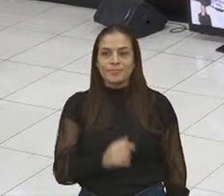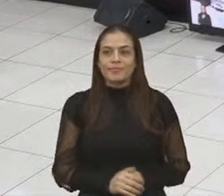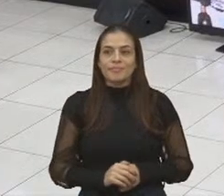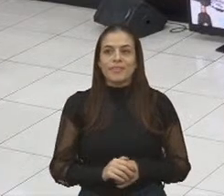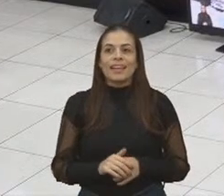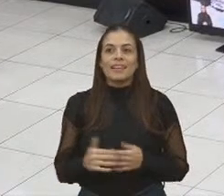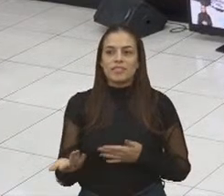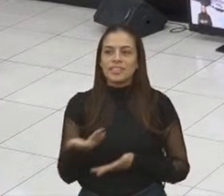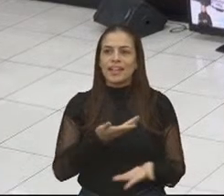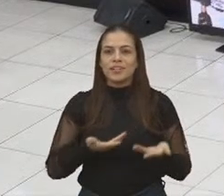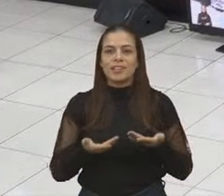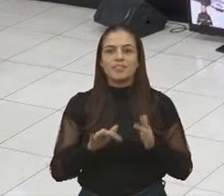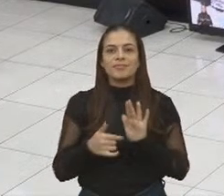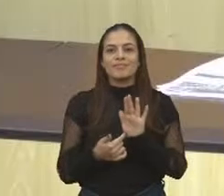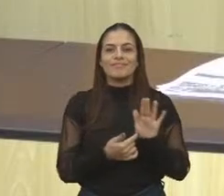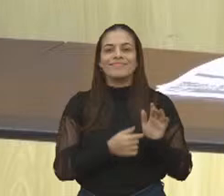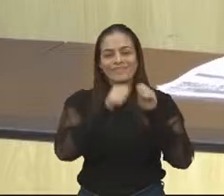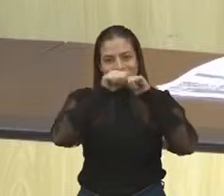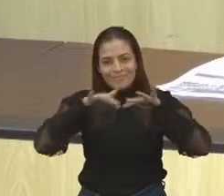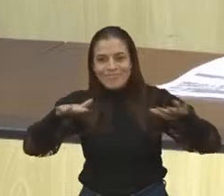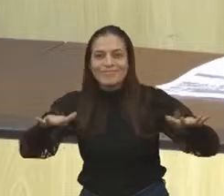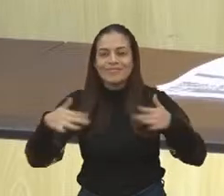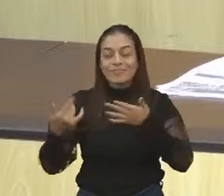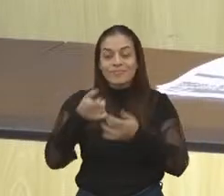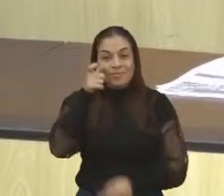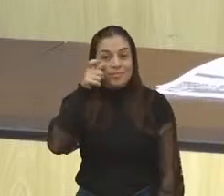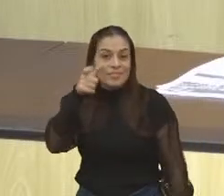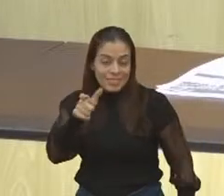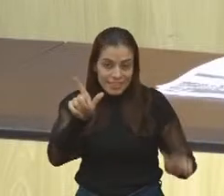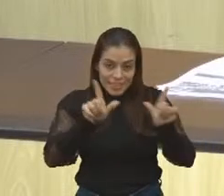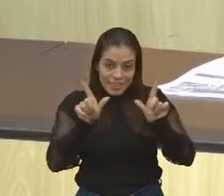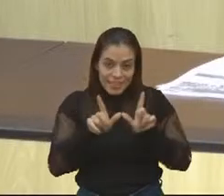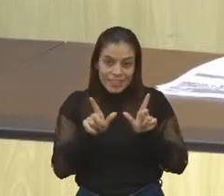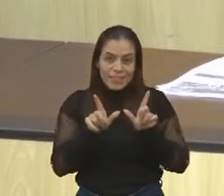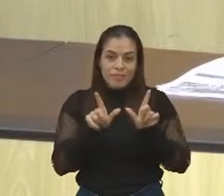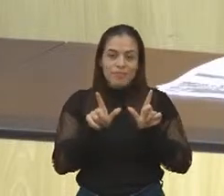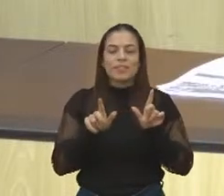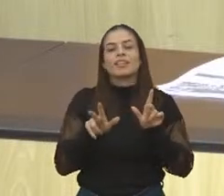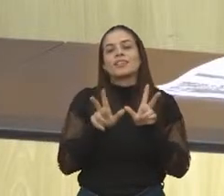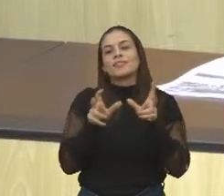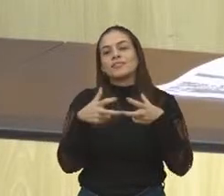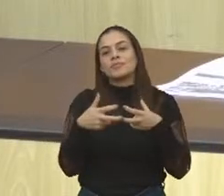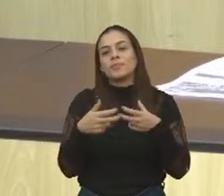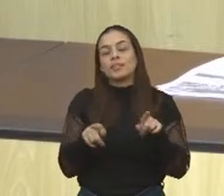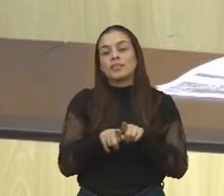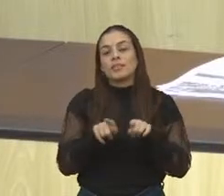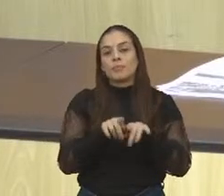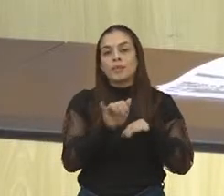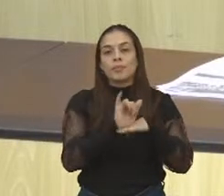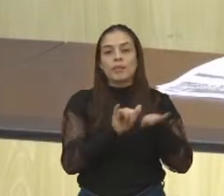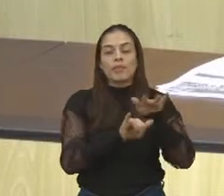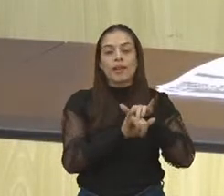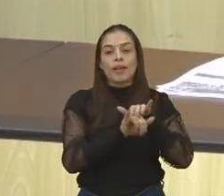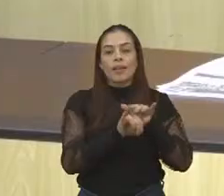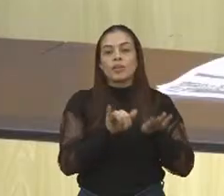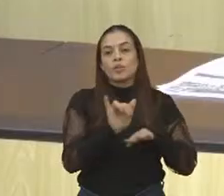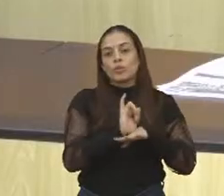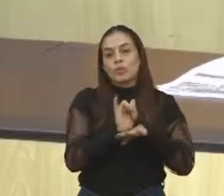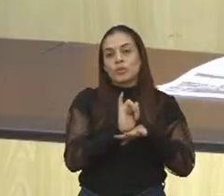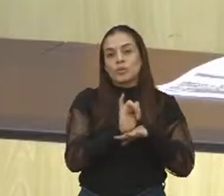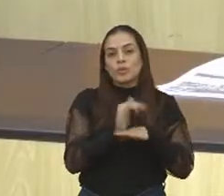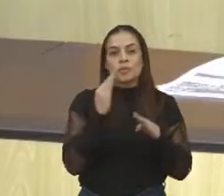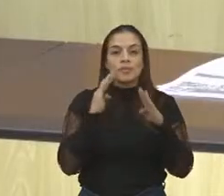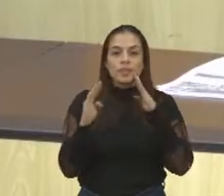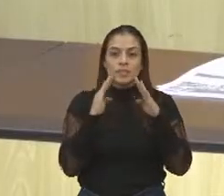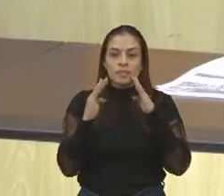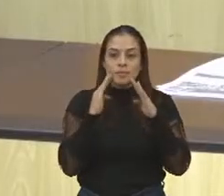de todo o público que nos assiste pela TV Câmara Jacareí e pelos canais do YouTube e Facebook. Também registrar aqui a